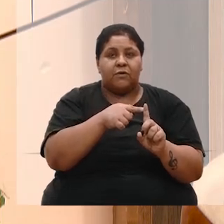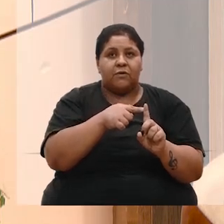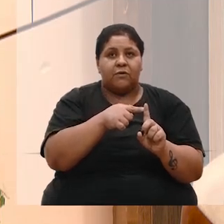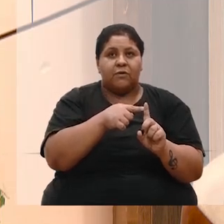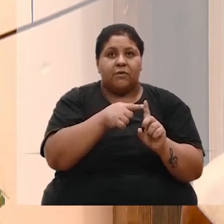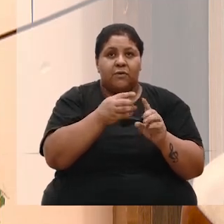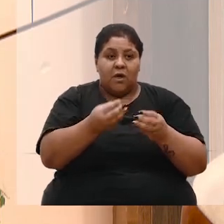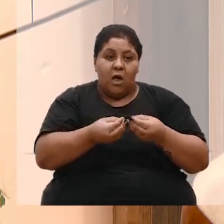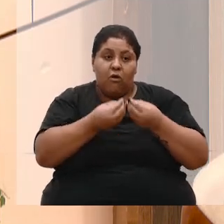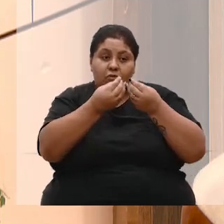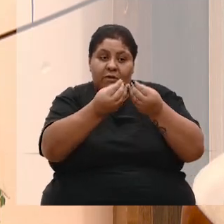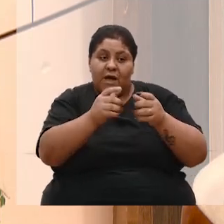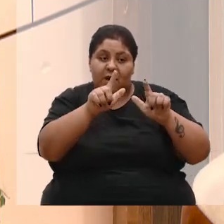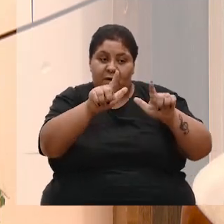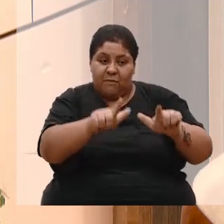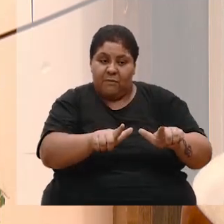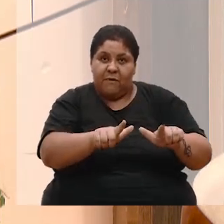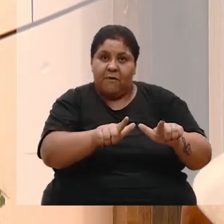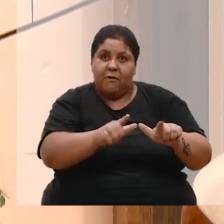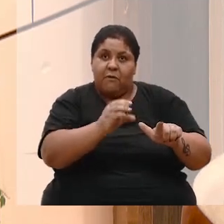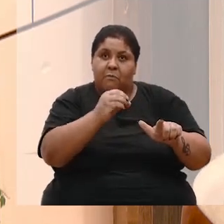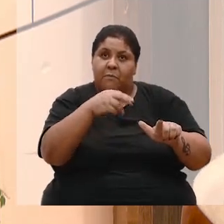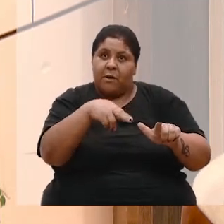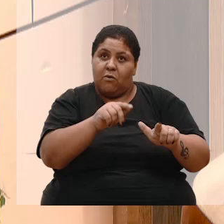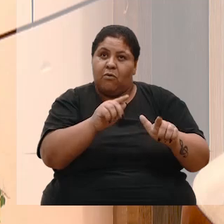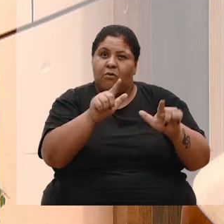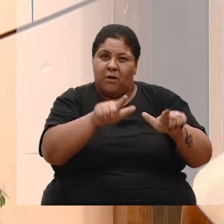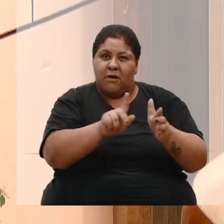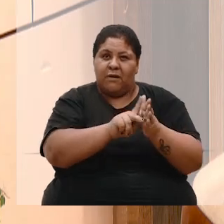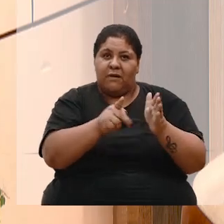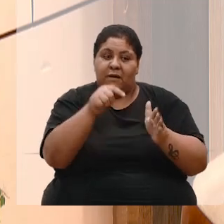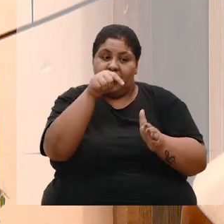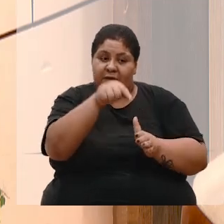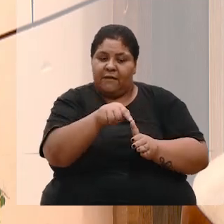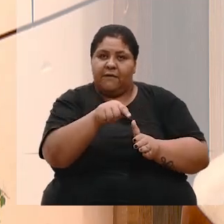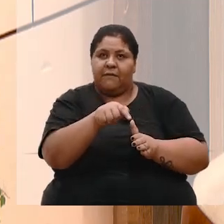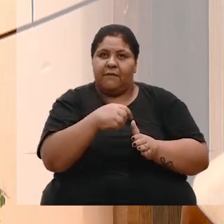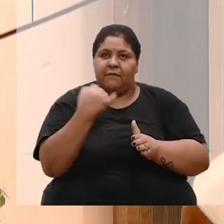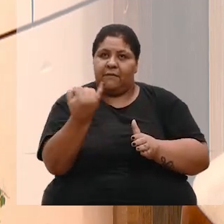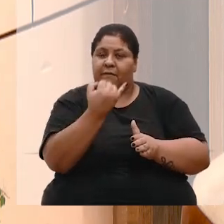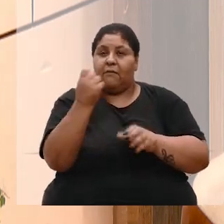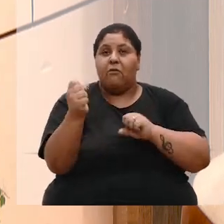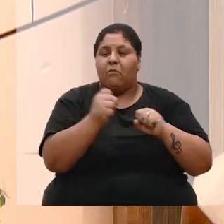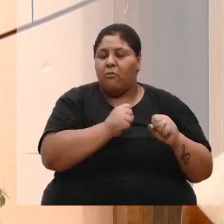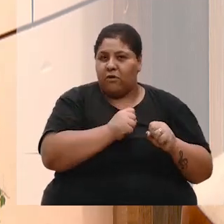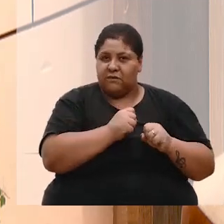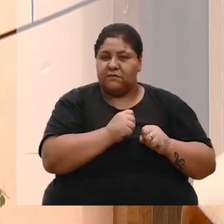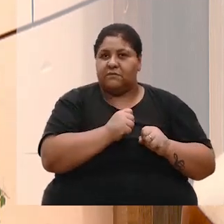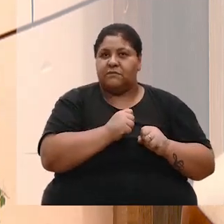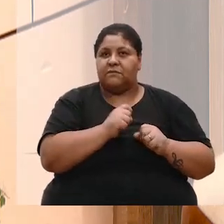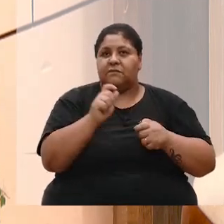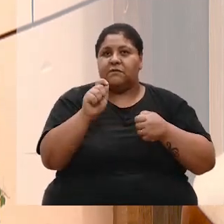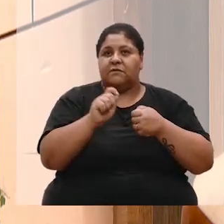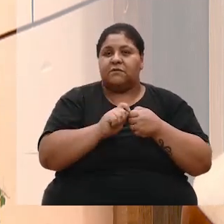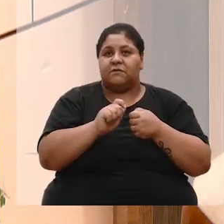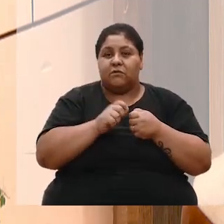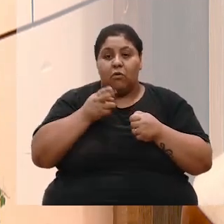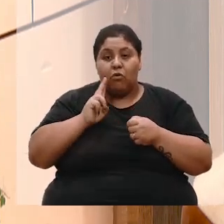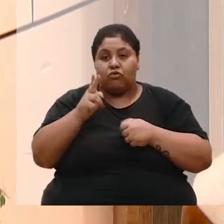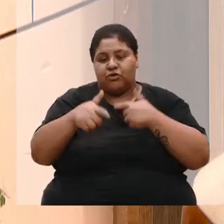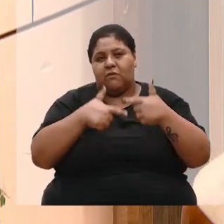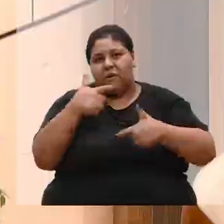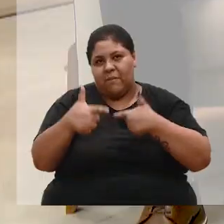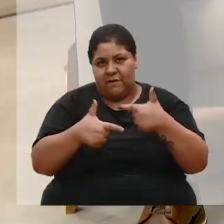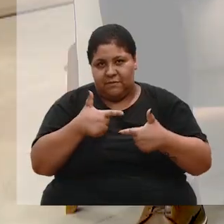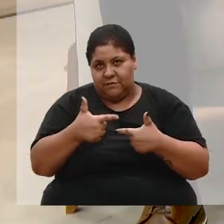Construindo Igualdade, né? E essa sede, ela vai ser fundamental para que a gente possa continuar o nosso trabalho.